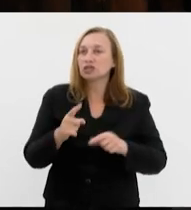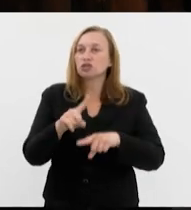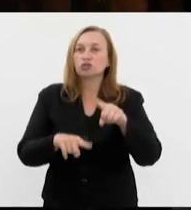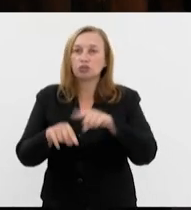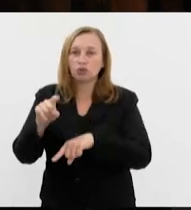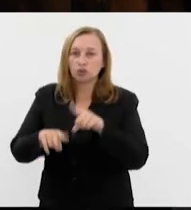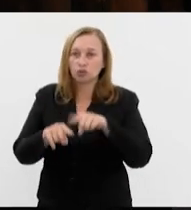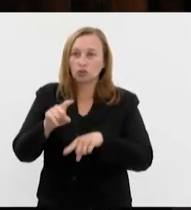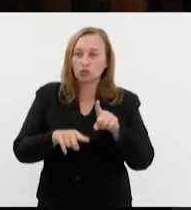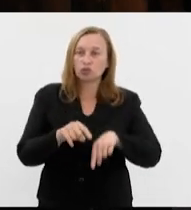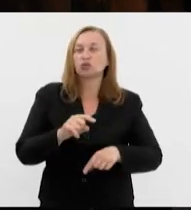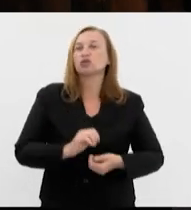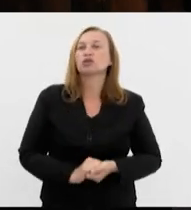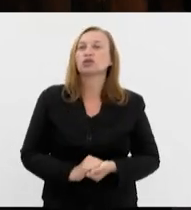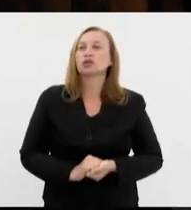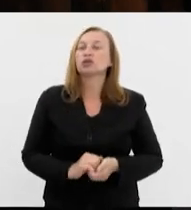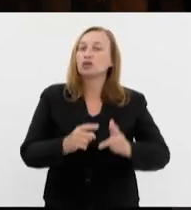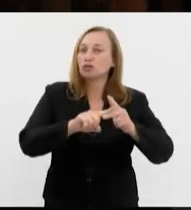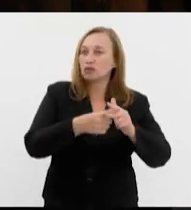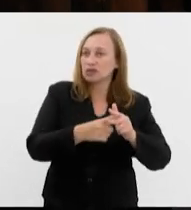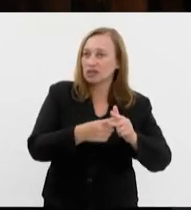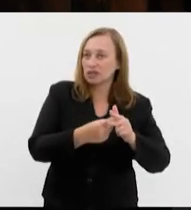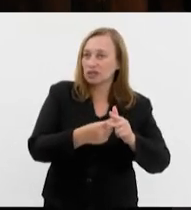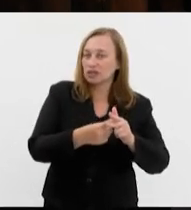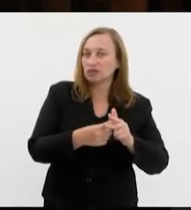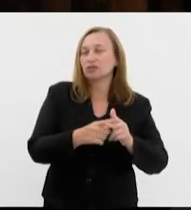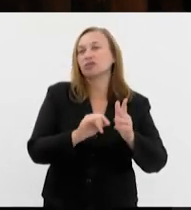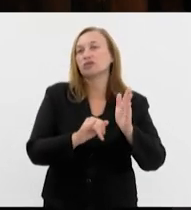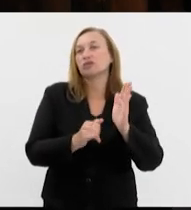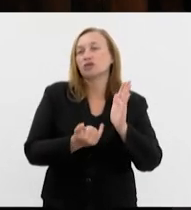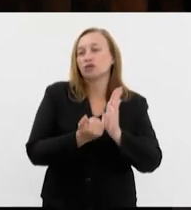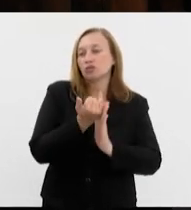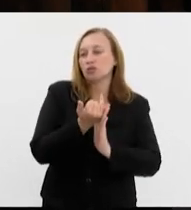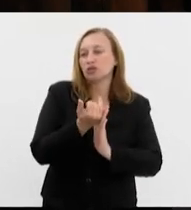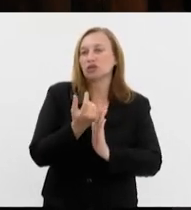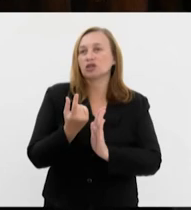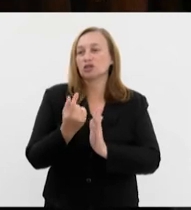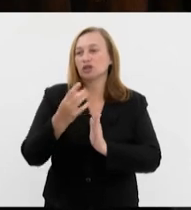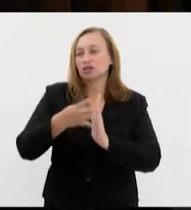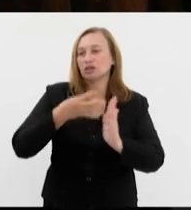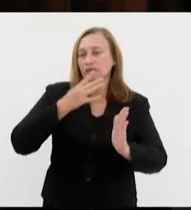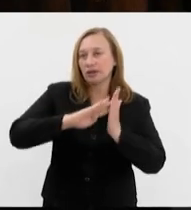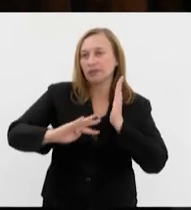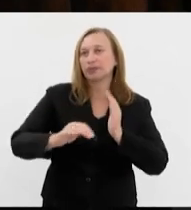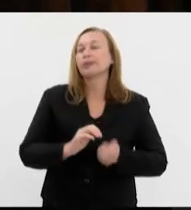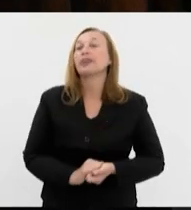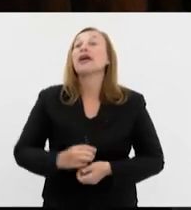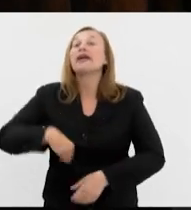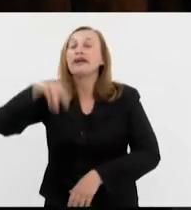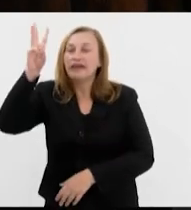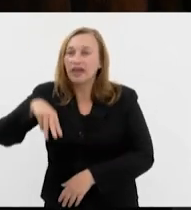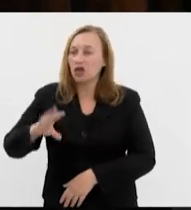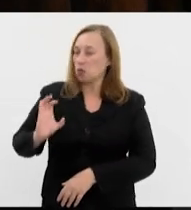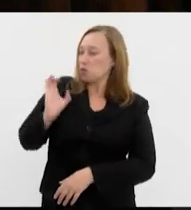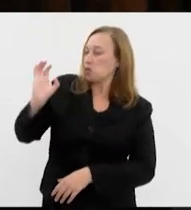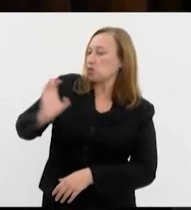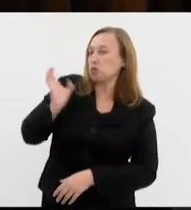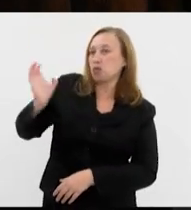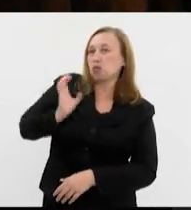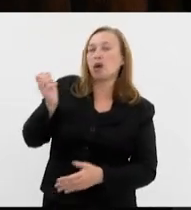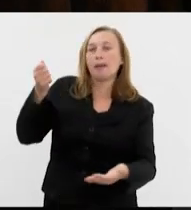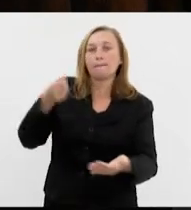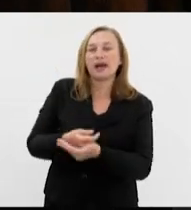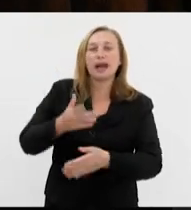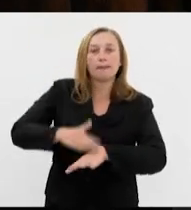e reformando a tabela do imposto de renda. Quem é milionário, quem é bilionário, tem que pagar